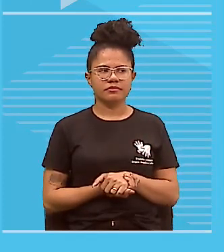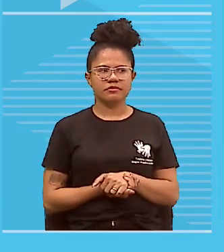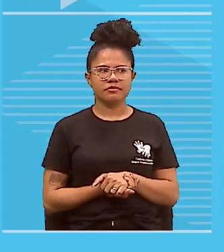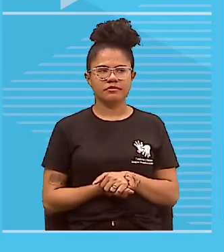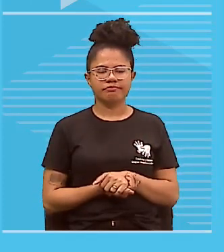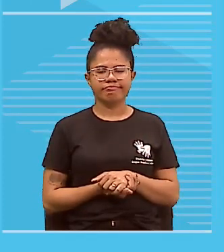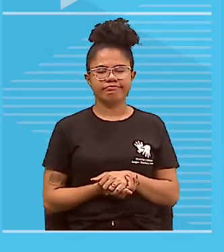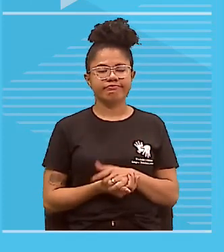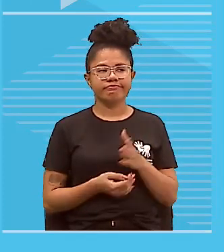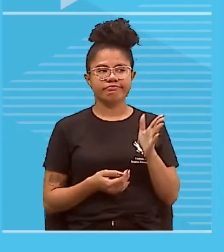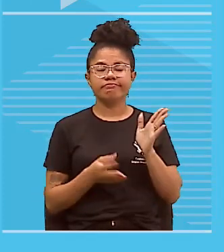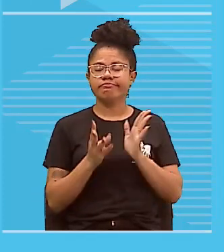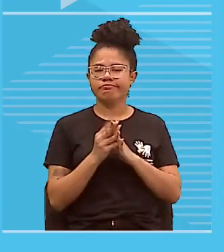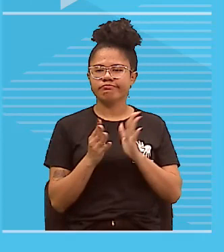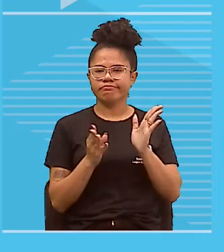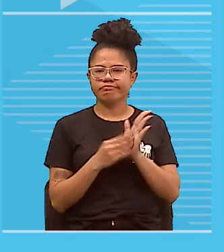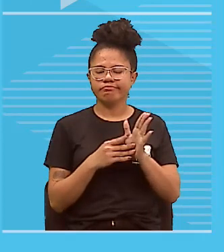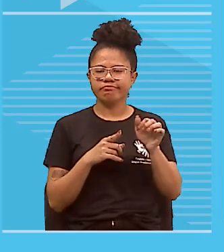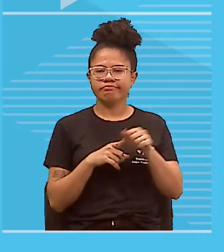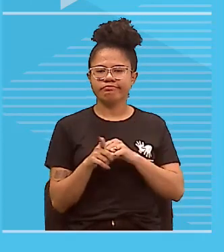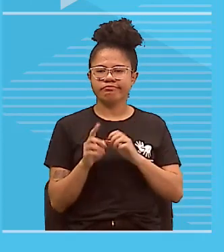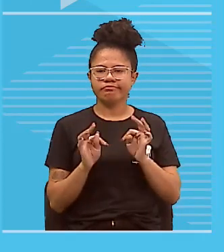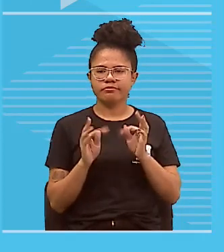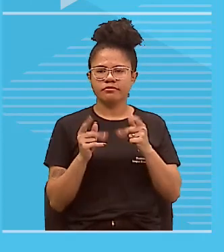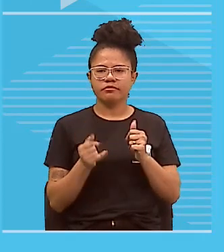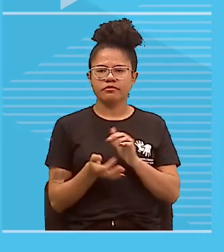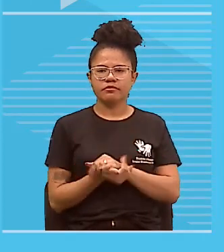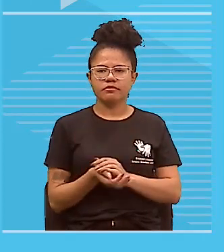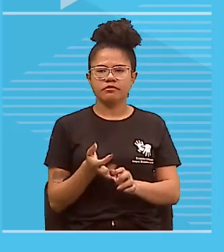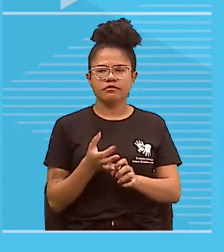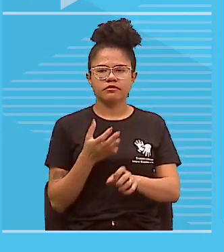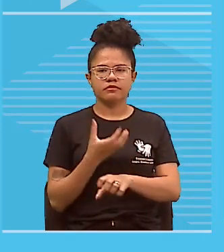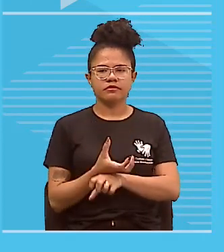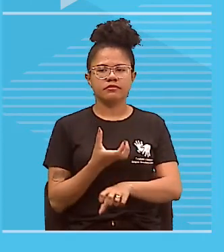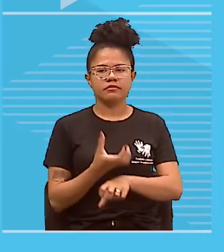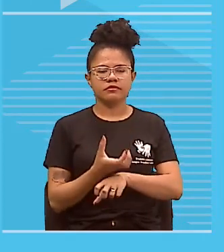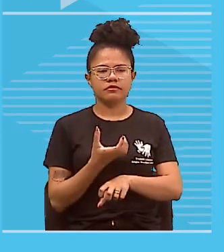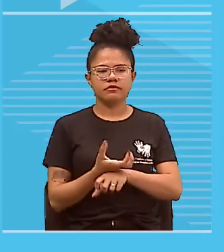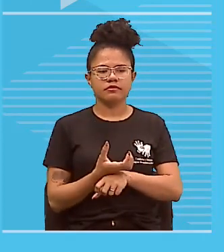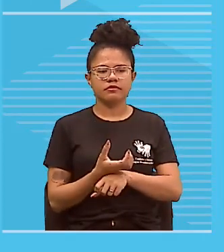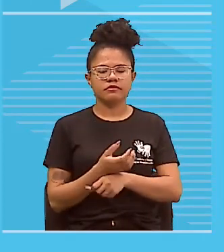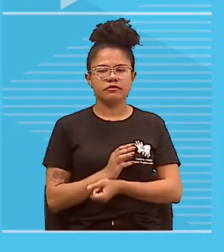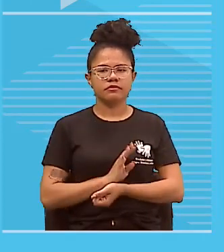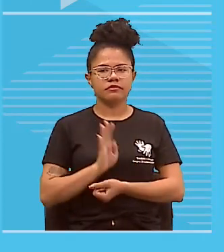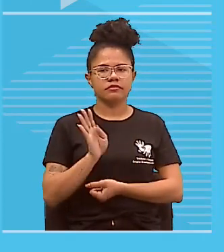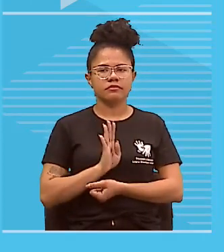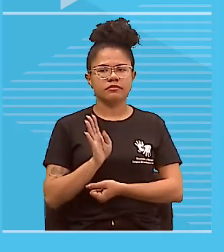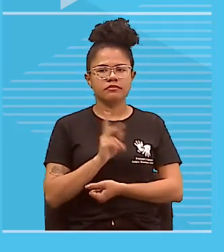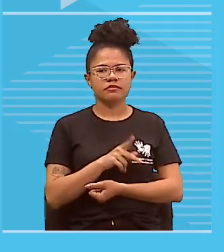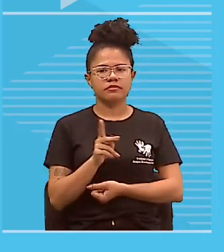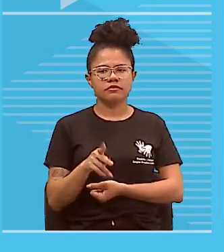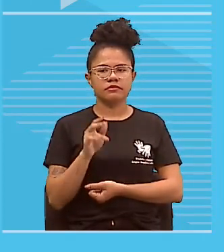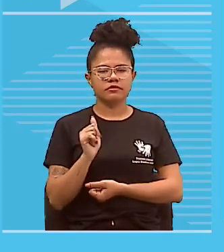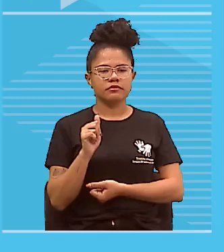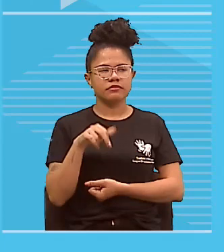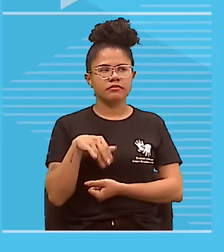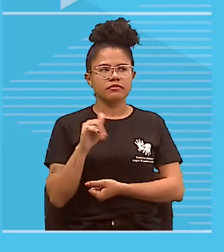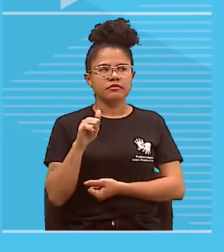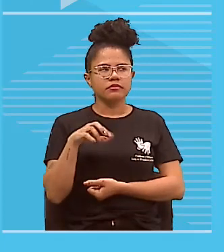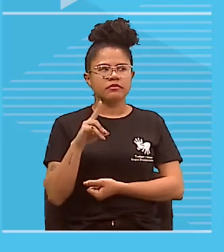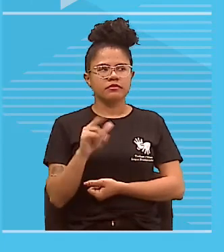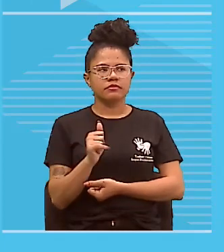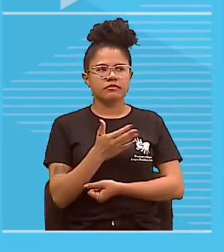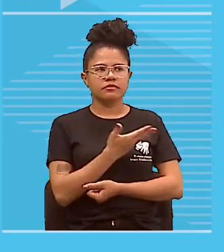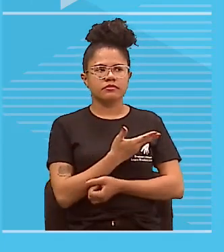mês inteiro, tá? Na nossa disciplina de biologia, comigo, professora Amanda Soares, tá certo? Hoje,